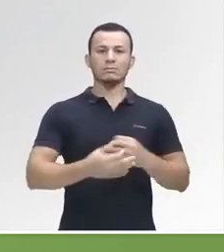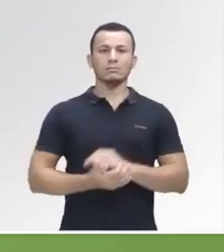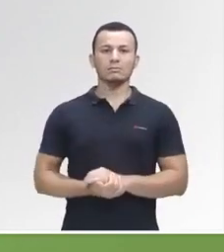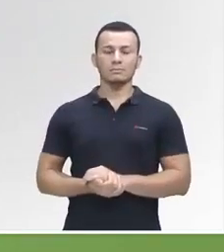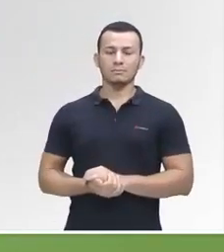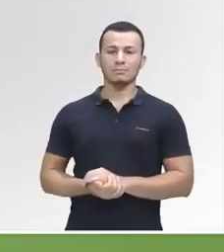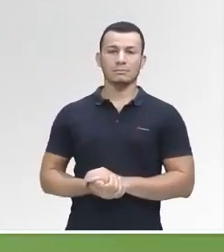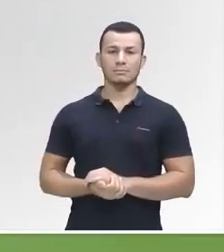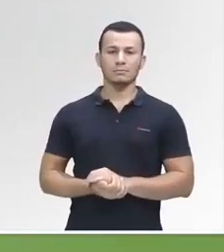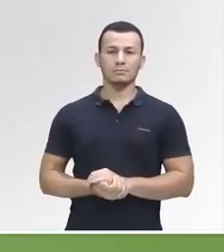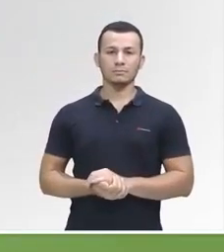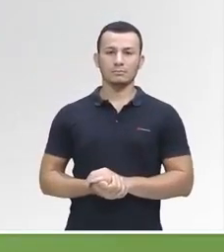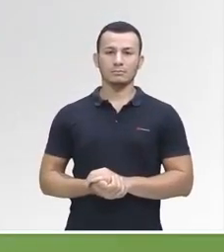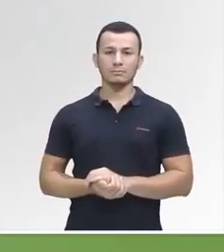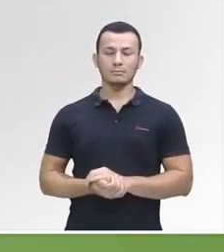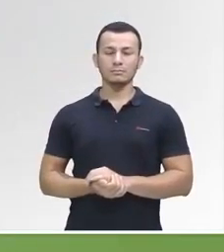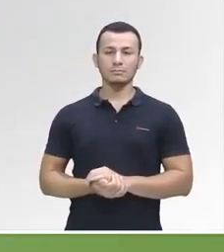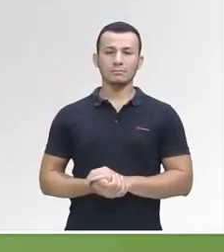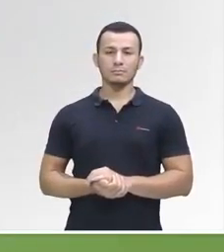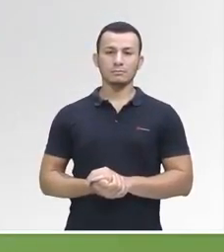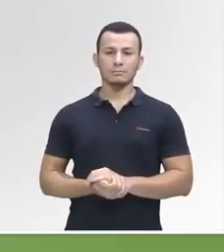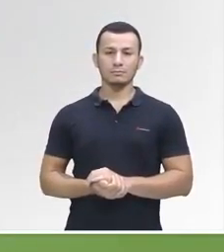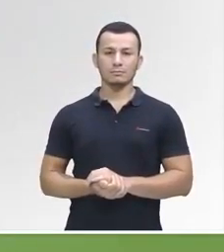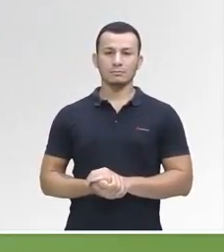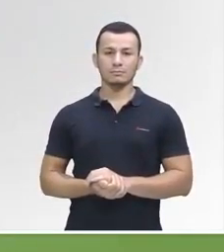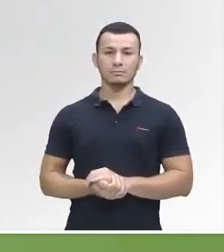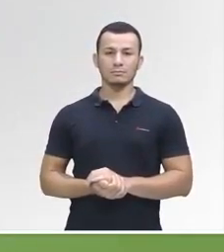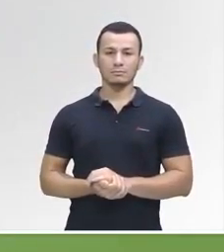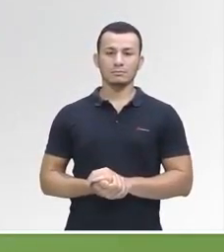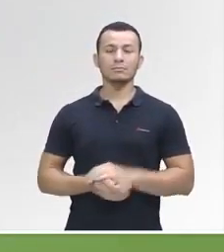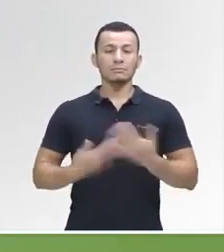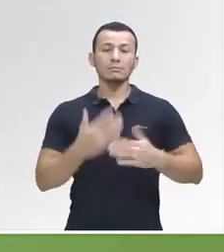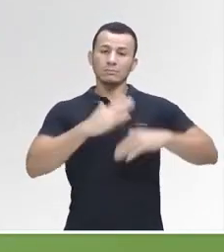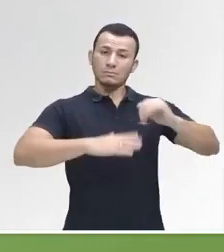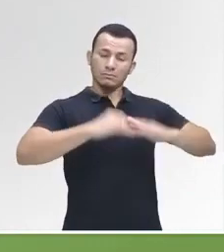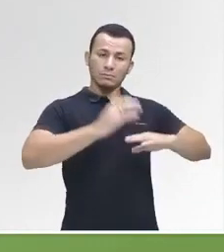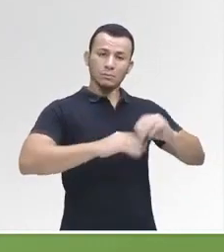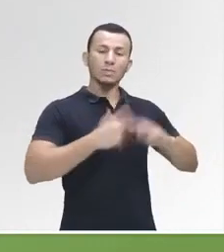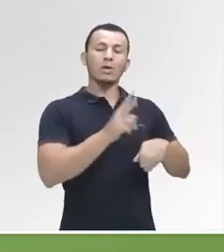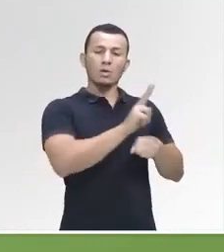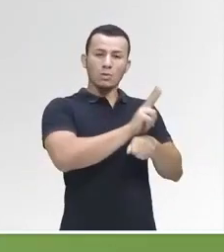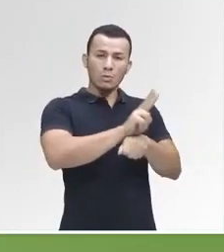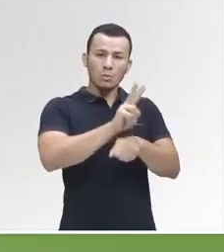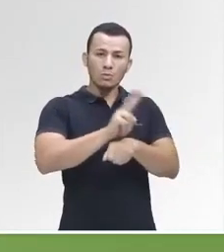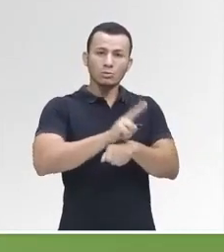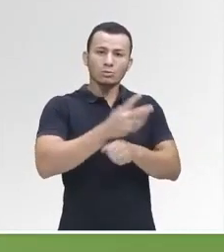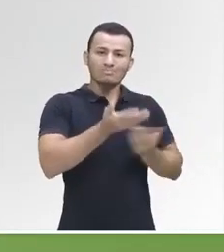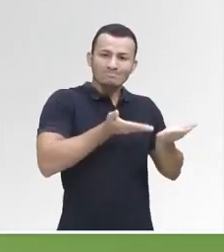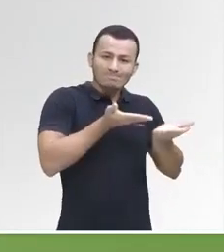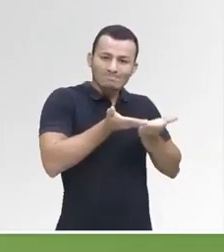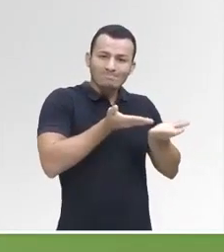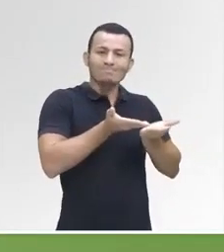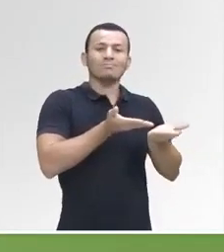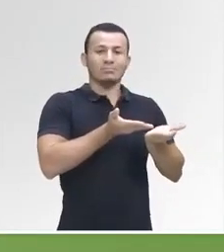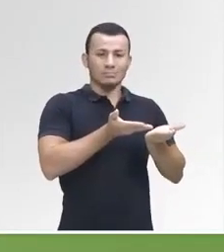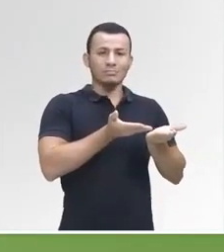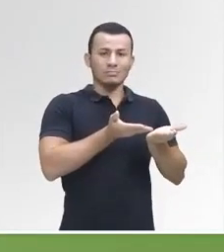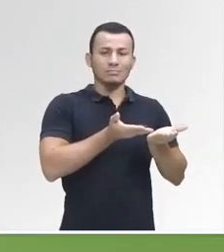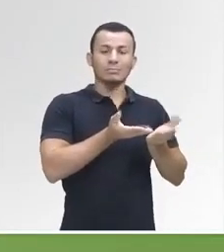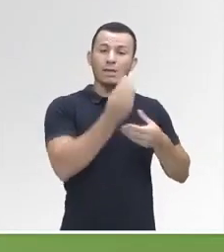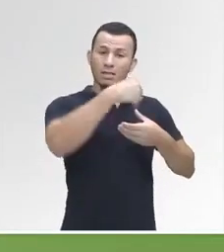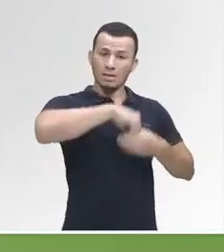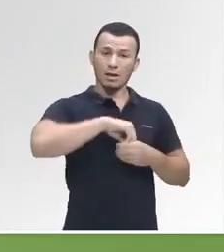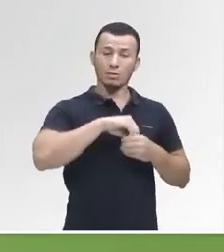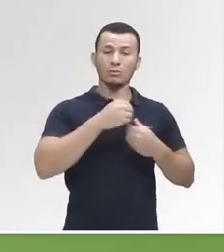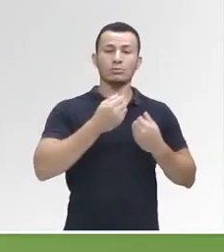da área para que ocorra os primeiros socorros ou o atendimento, né, dentro da